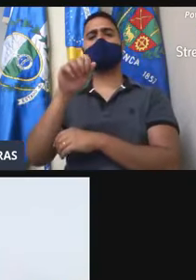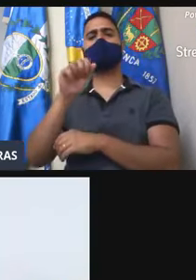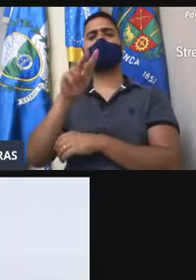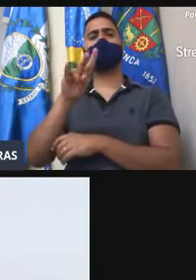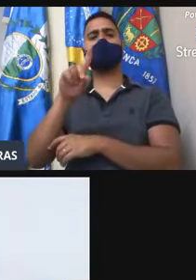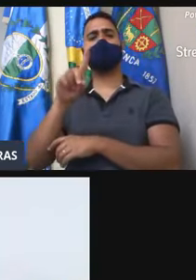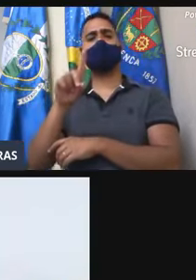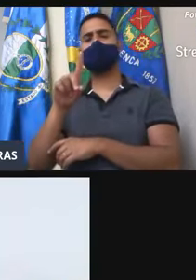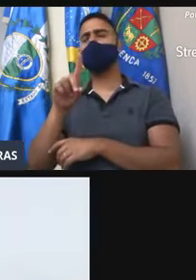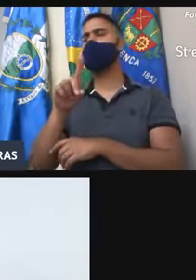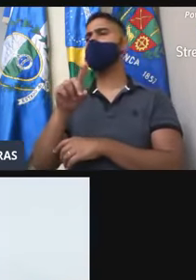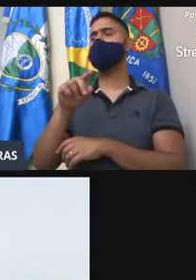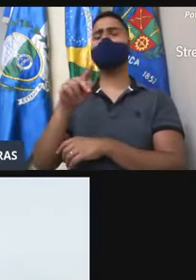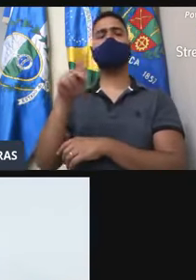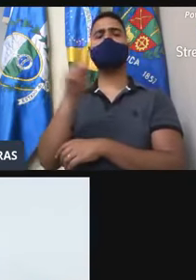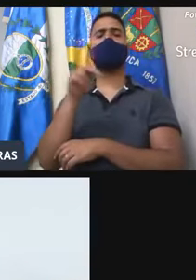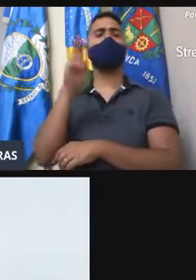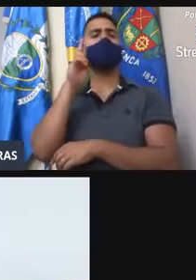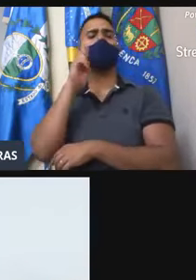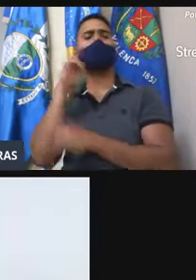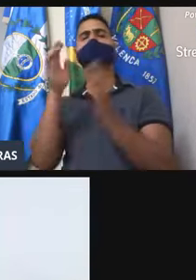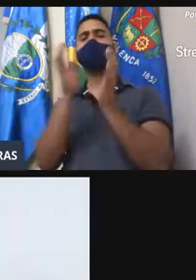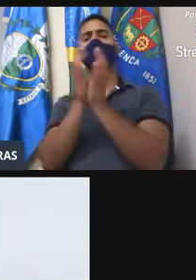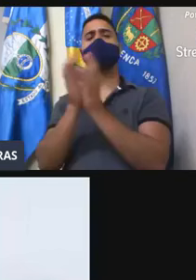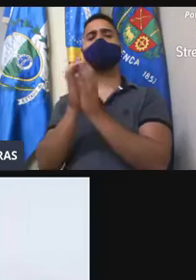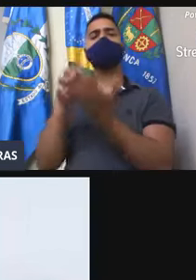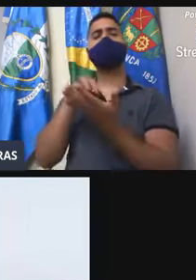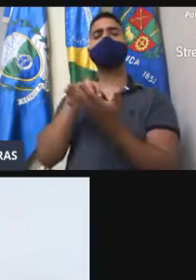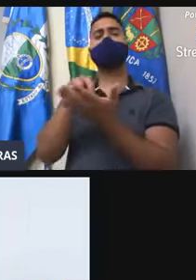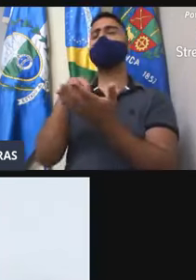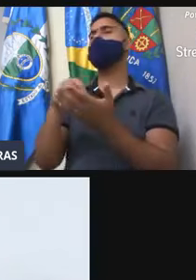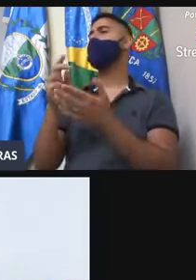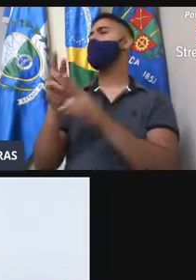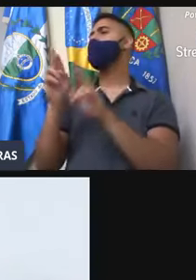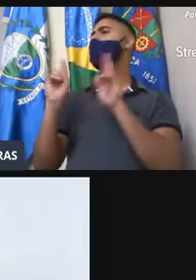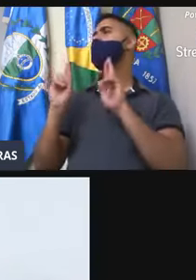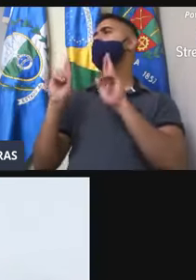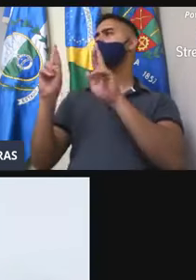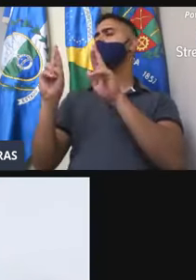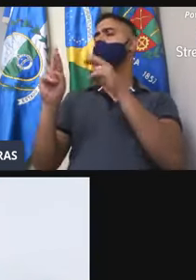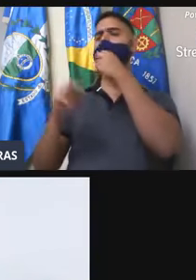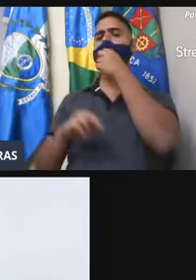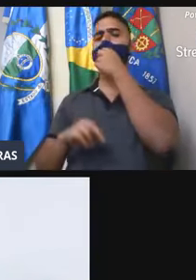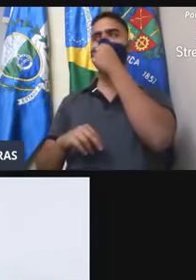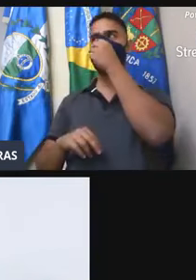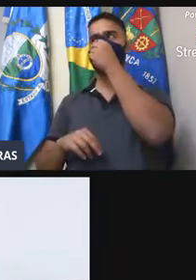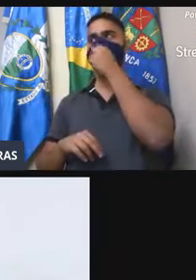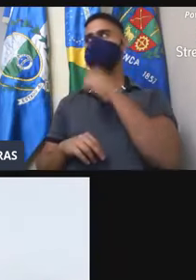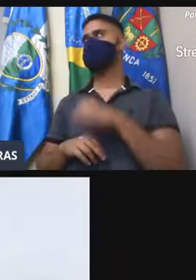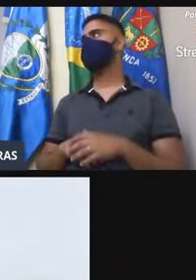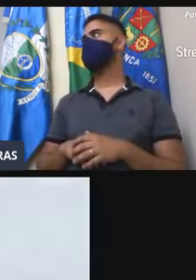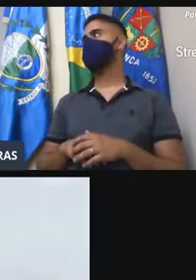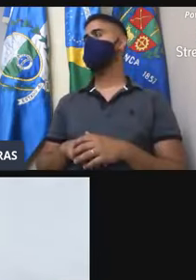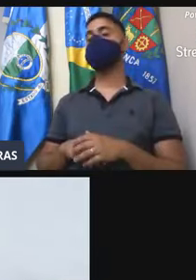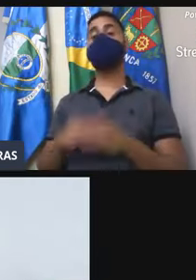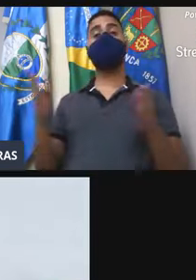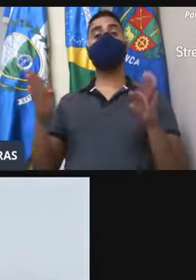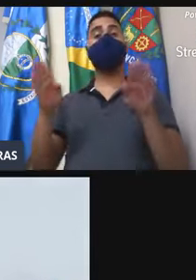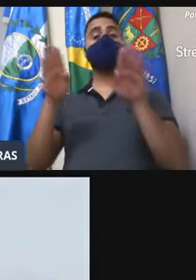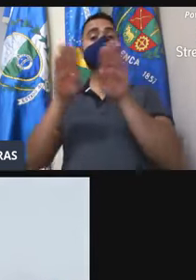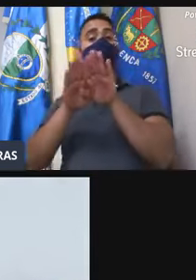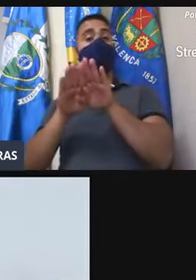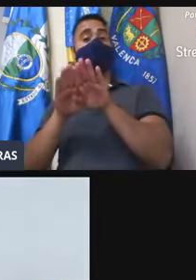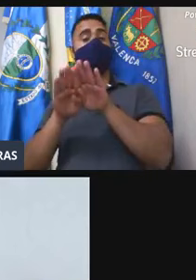ou a Comissão de Transporte, Marquinhos, seriam responsáveis por um fechamento